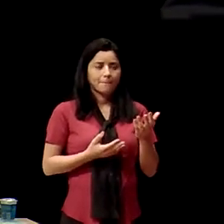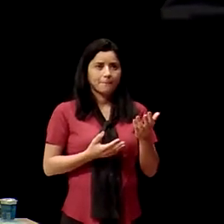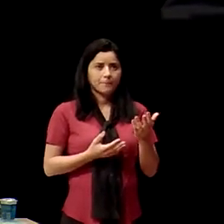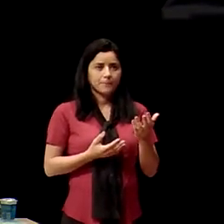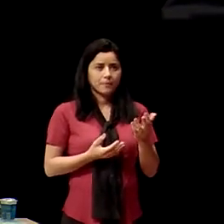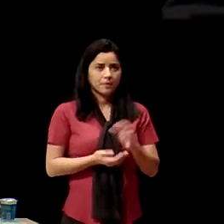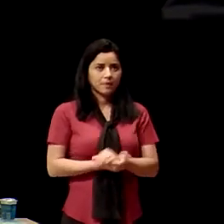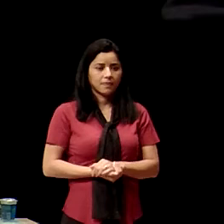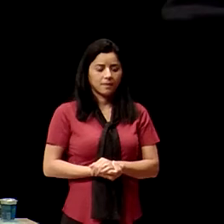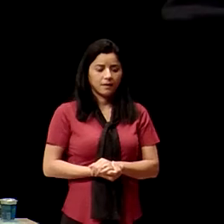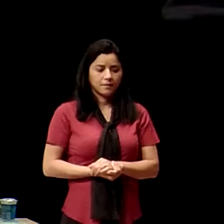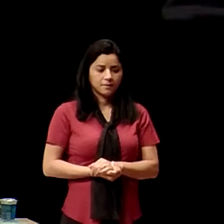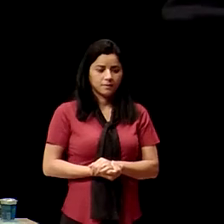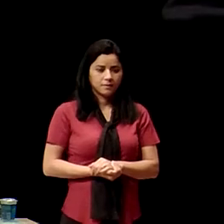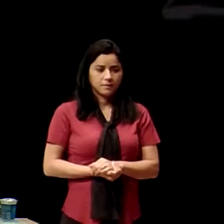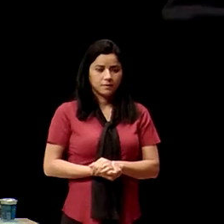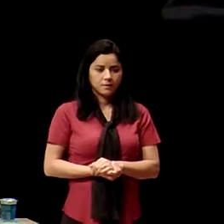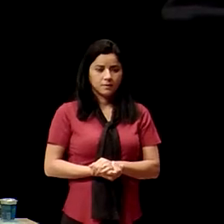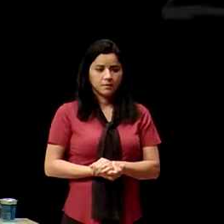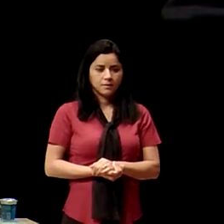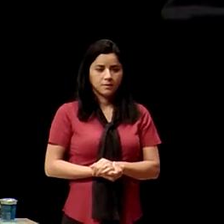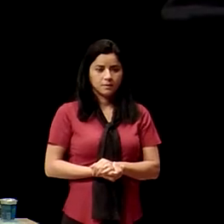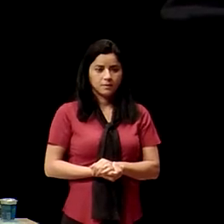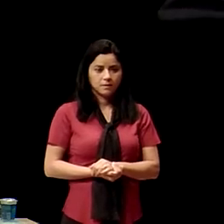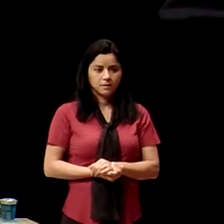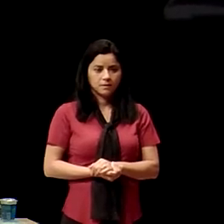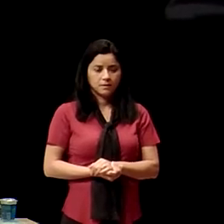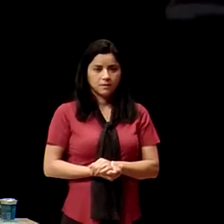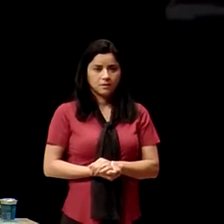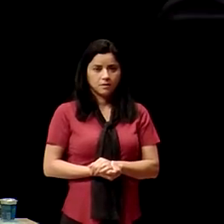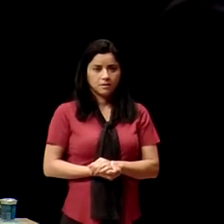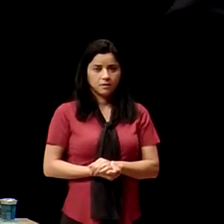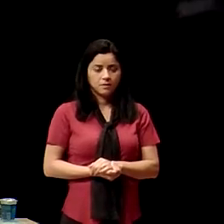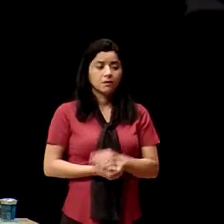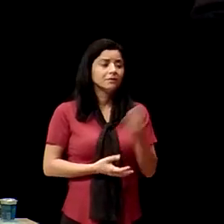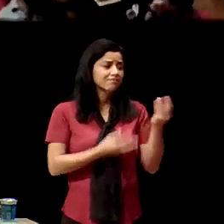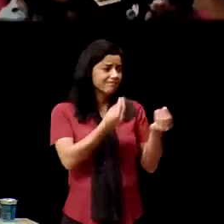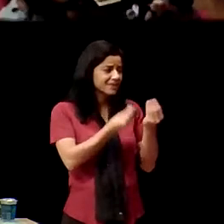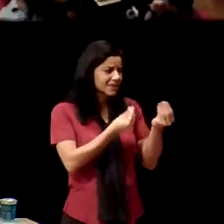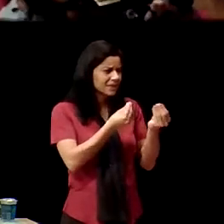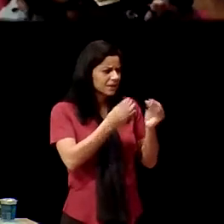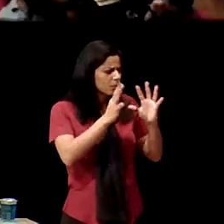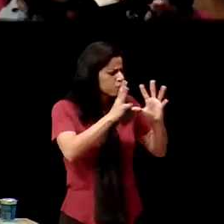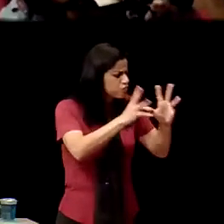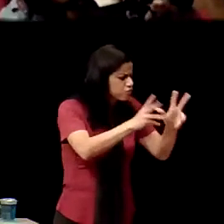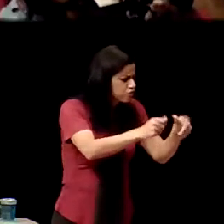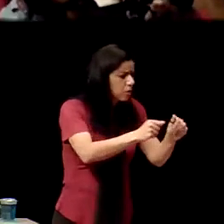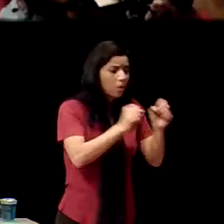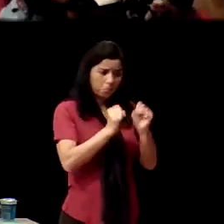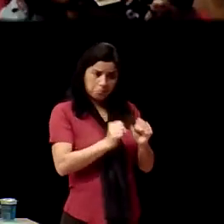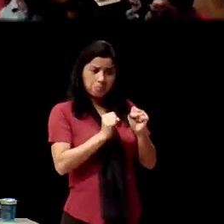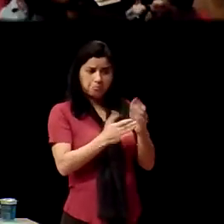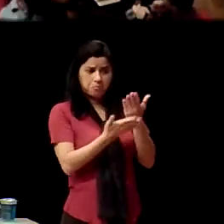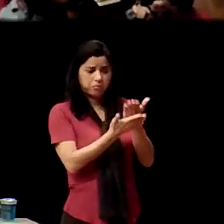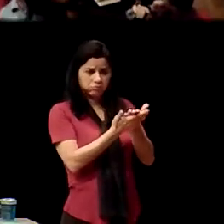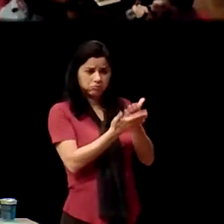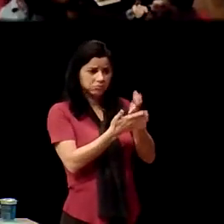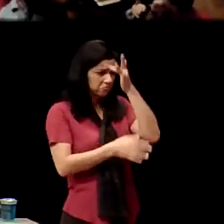from different professional fields. E pode ser estudada por pessoas